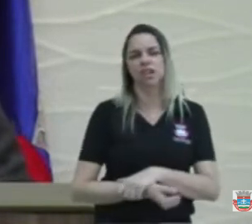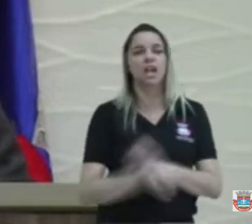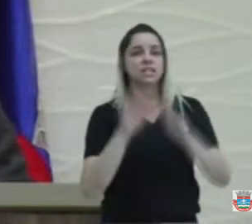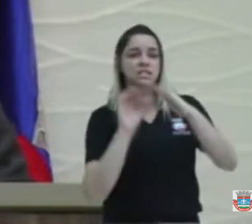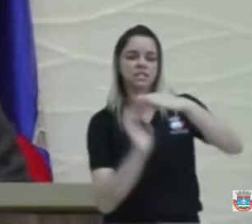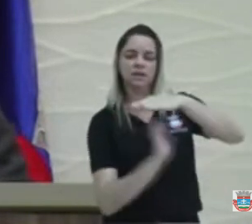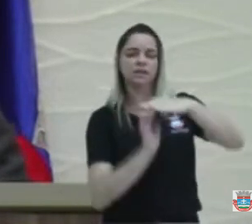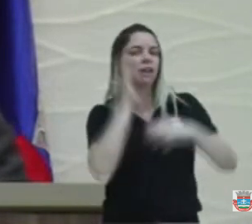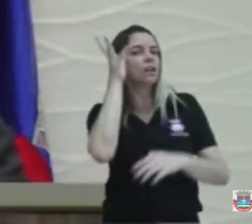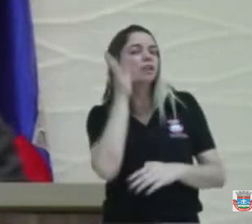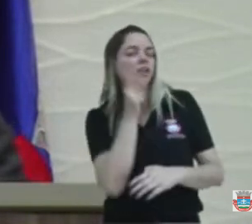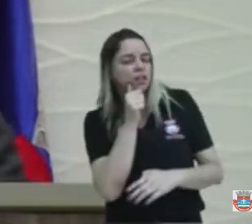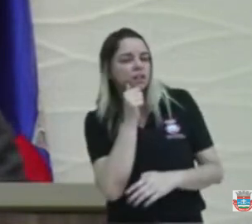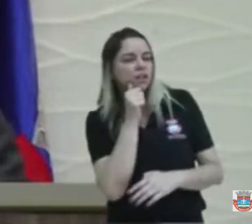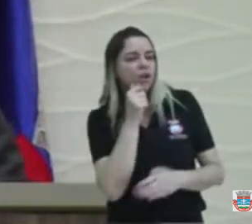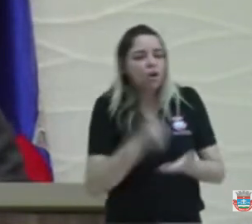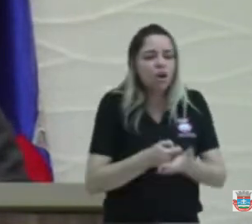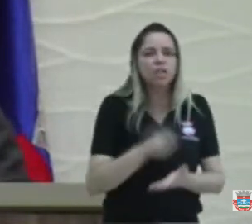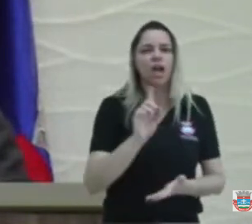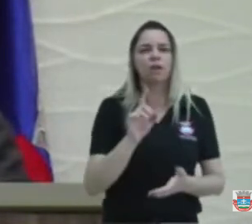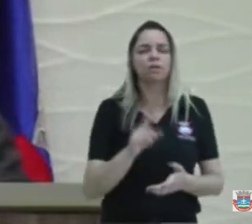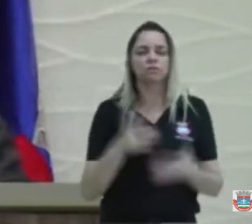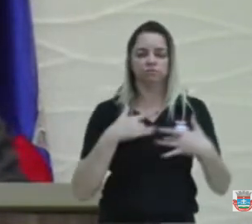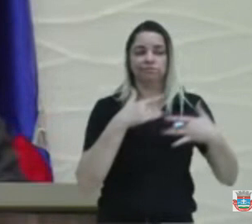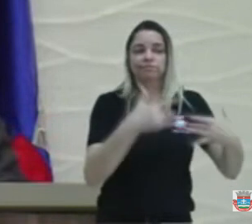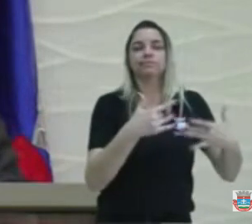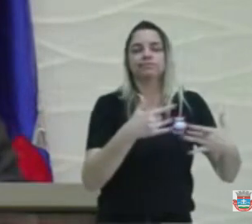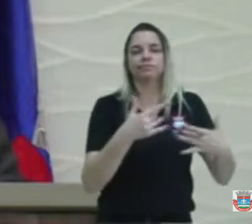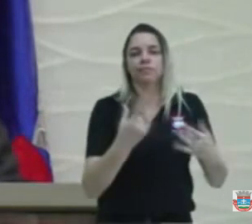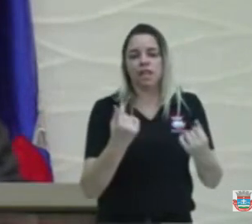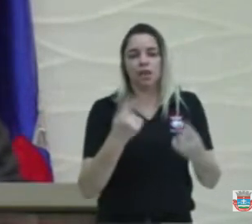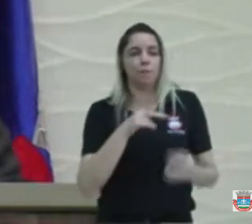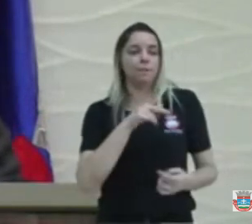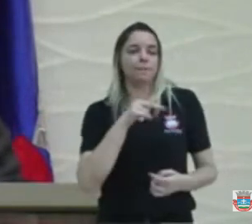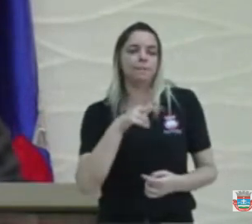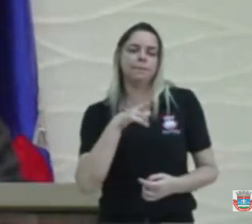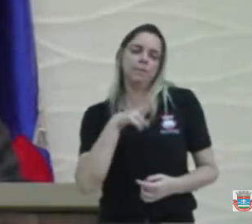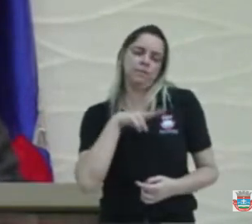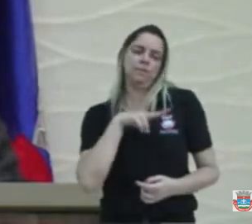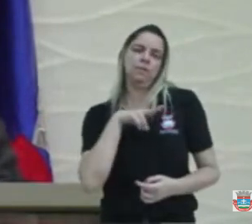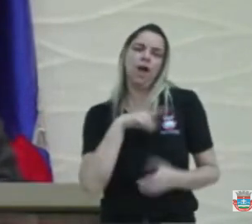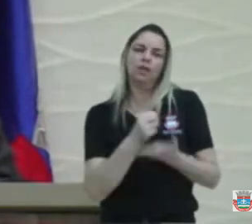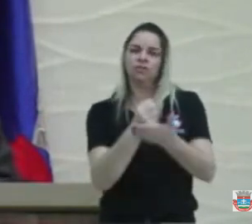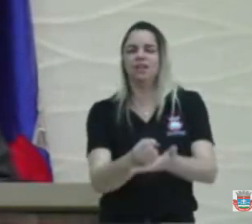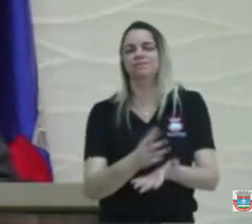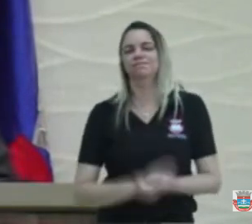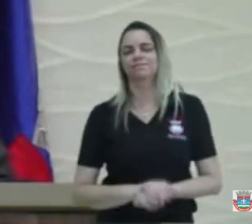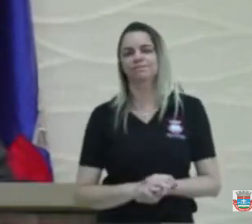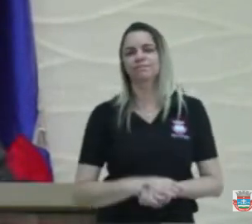nenhuma, tirando do próprio bolso para atender a população. Enquanto vem 180 milhões aprovados